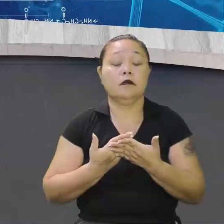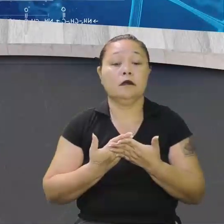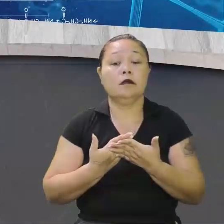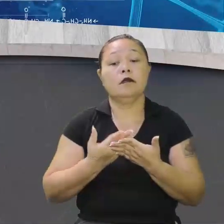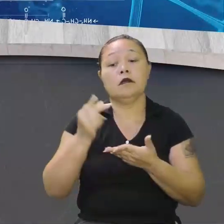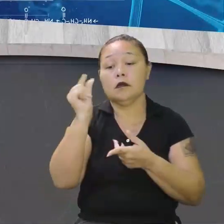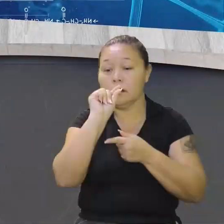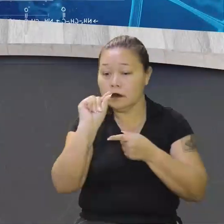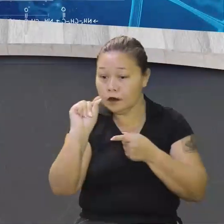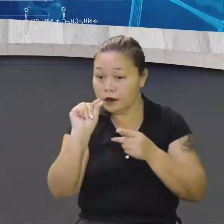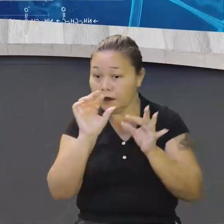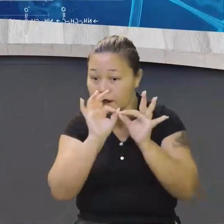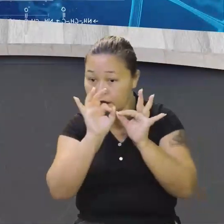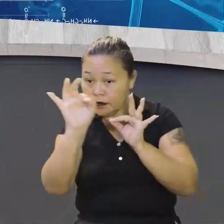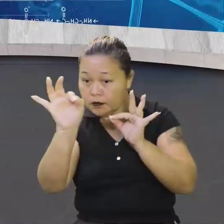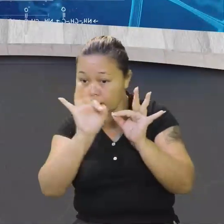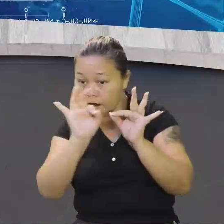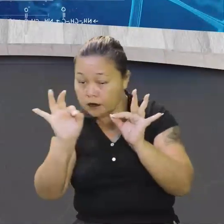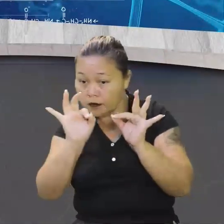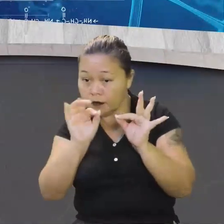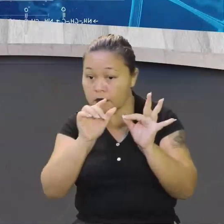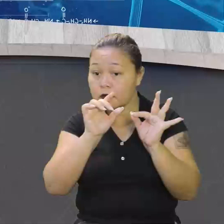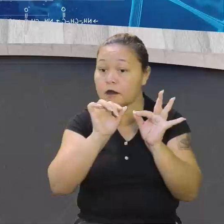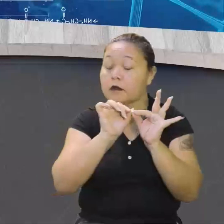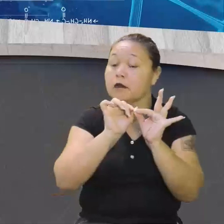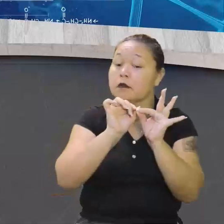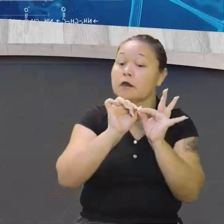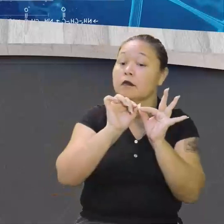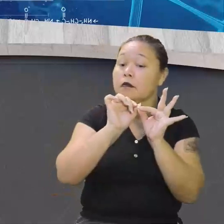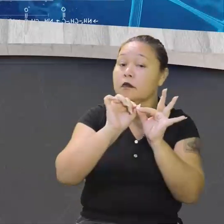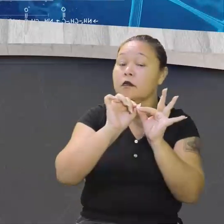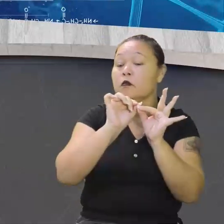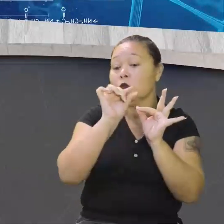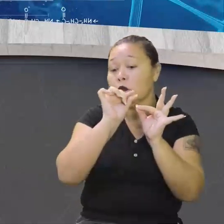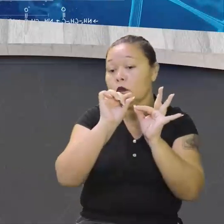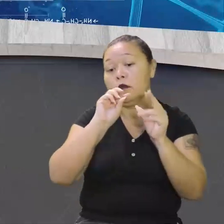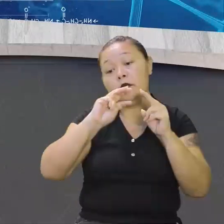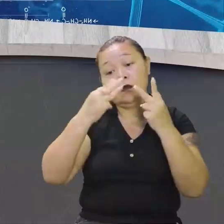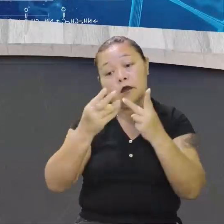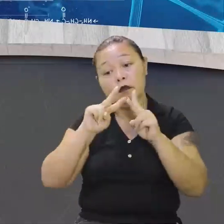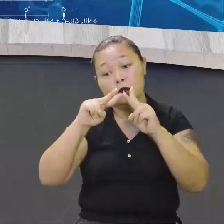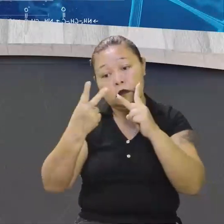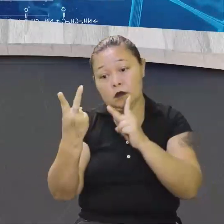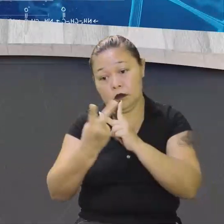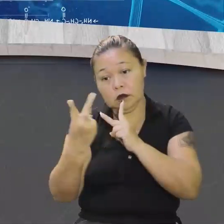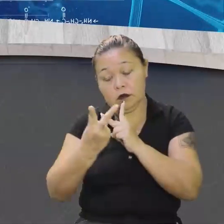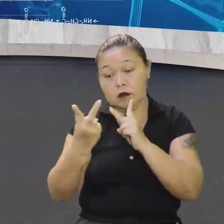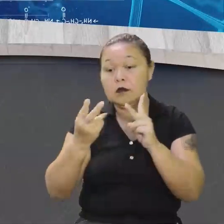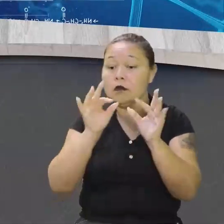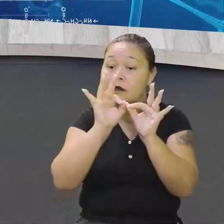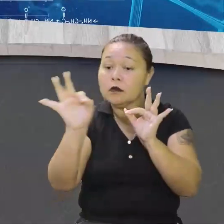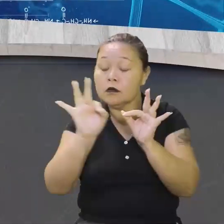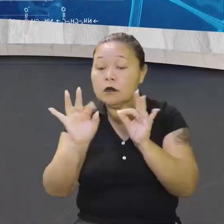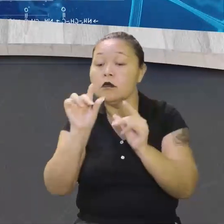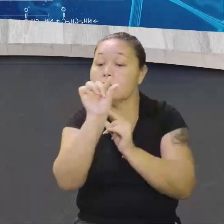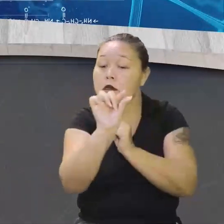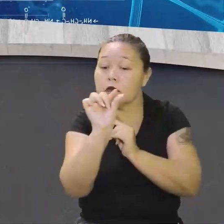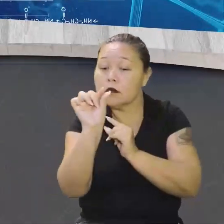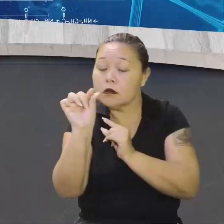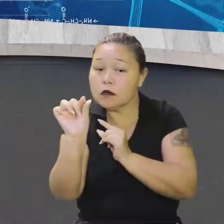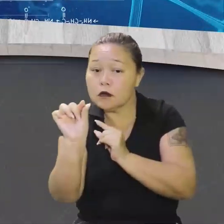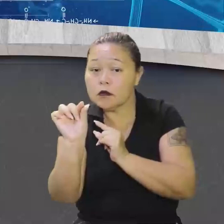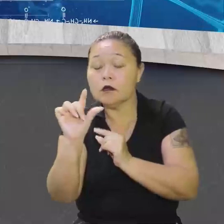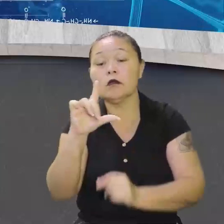unidades de medida, grandezas de medida, grandezas, massa e volume. Unidades de medida,